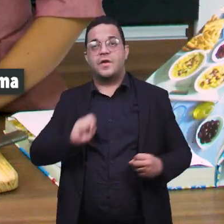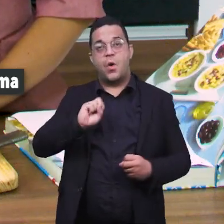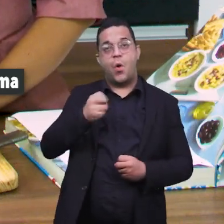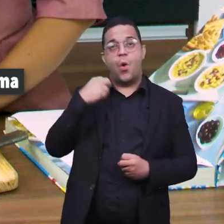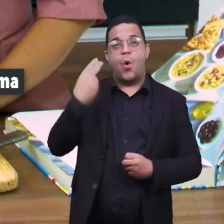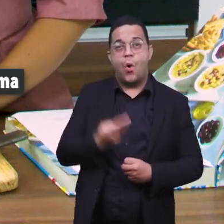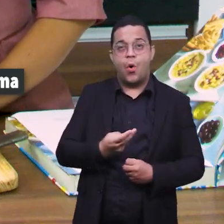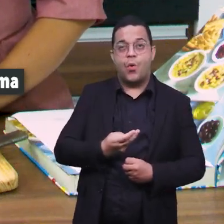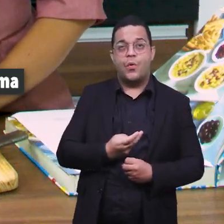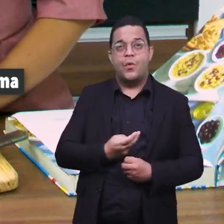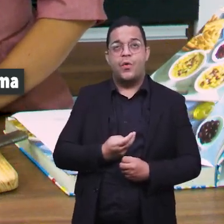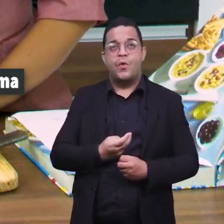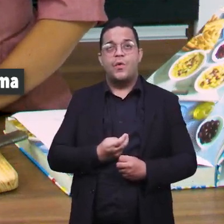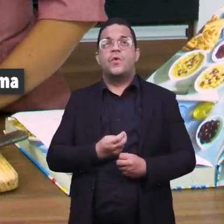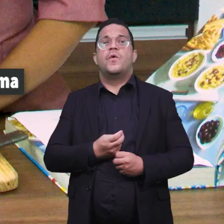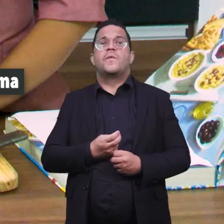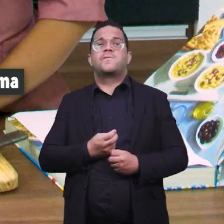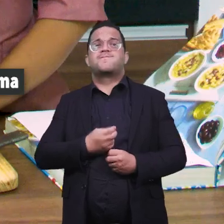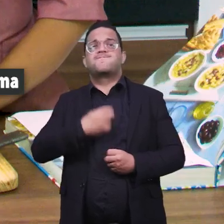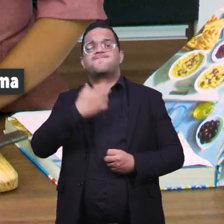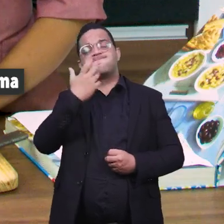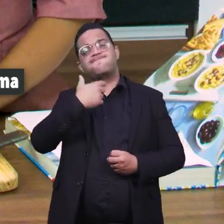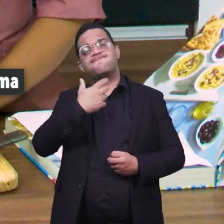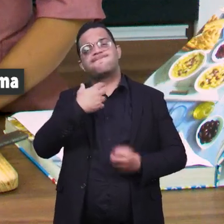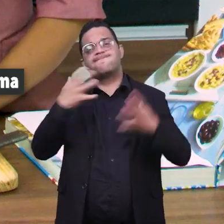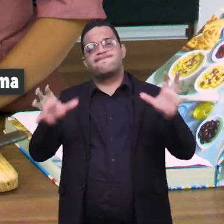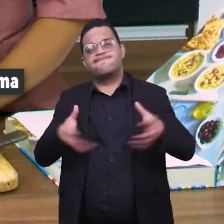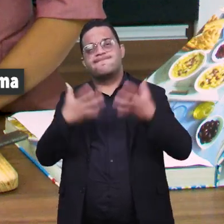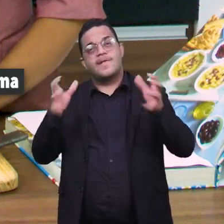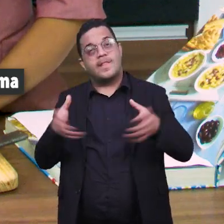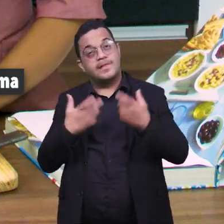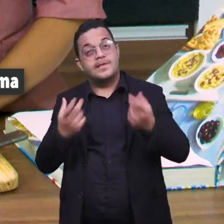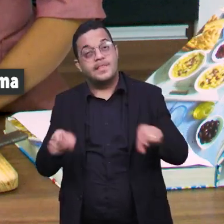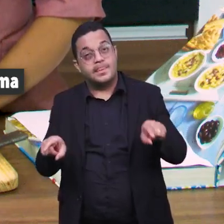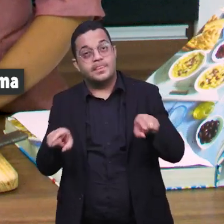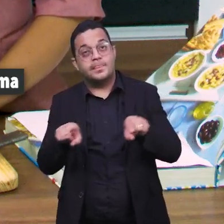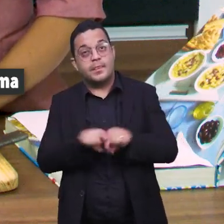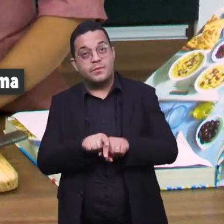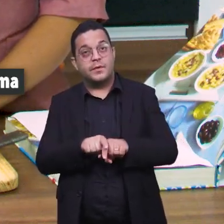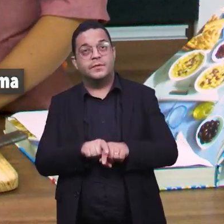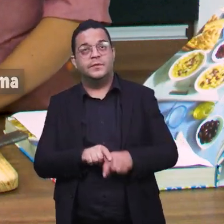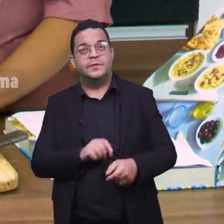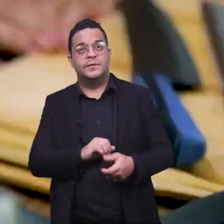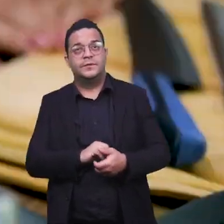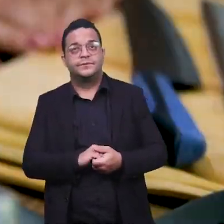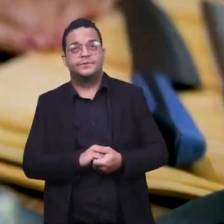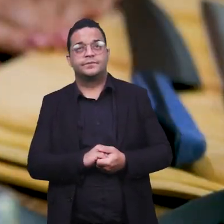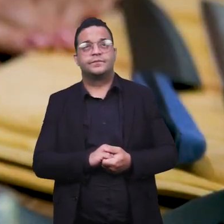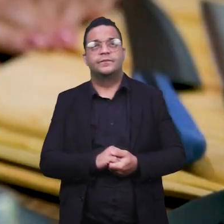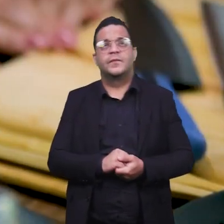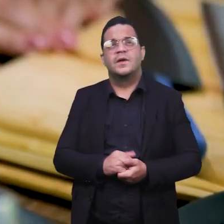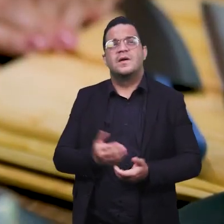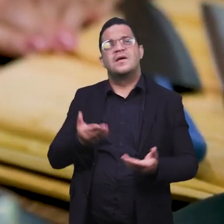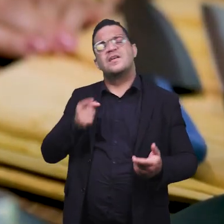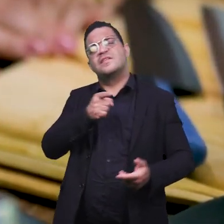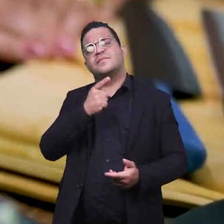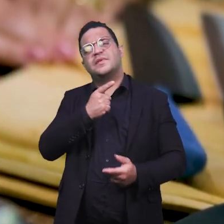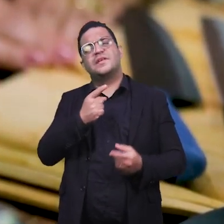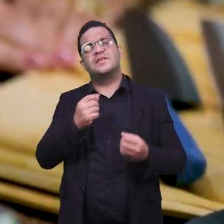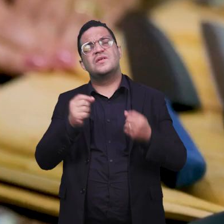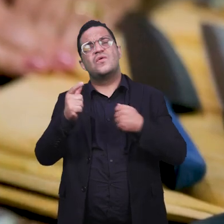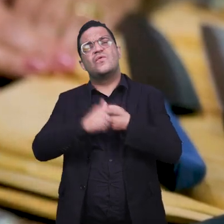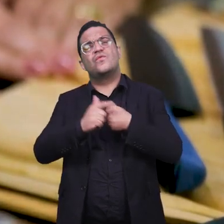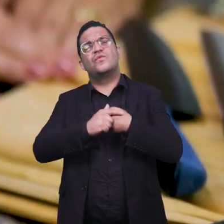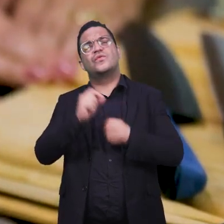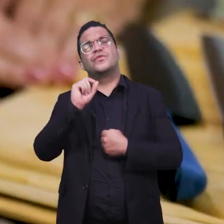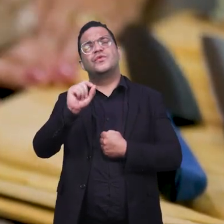à mão. Isso aqui, gente, pode parecer supérfluo, mas não é. Tem muita utilidade. Muito. Isso aqui é para, sabe para quê,